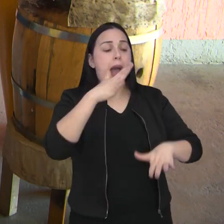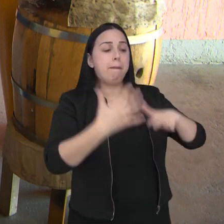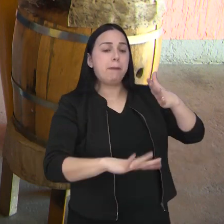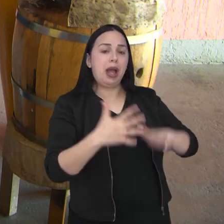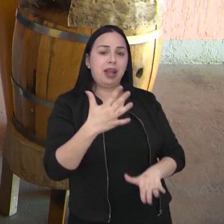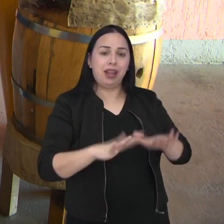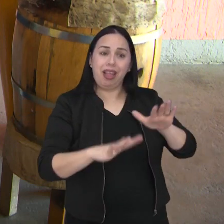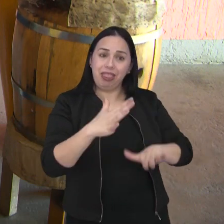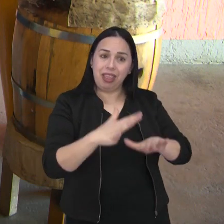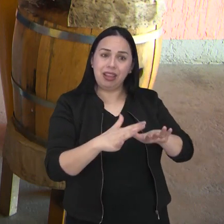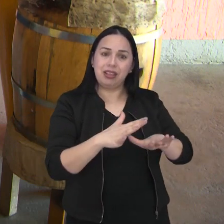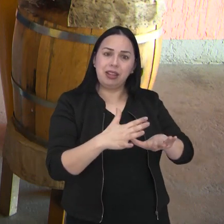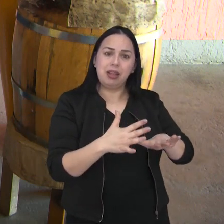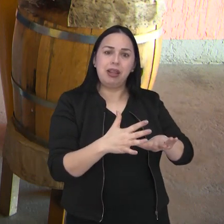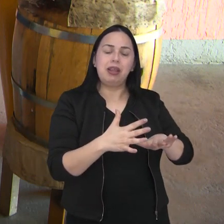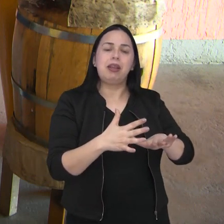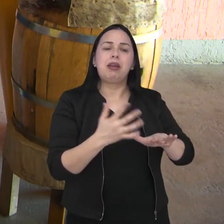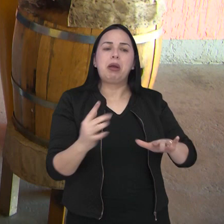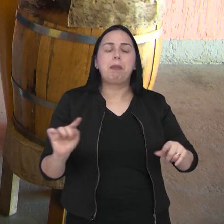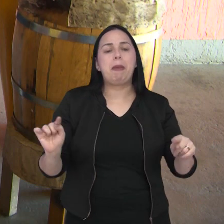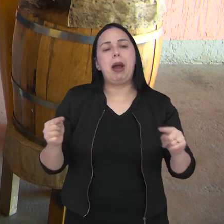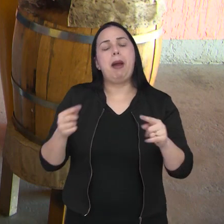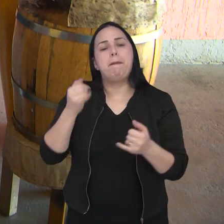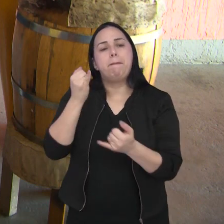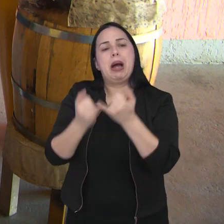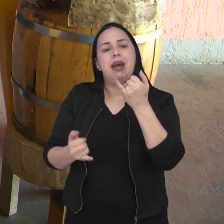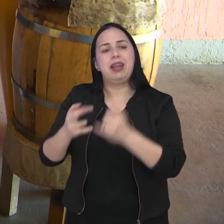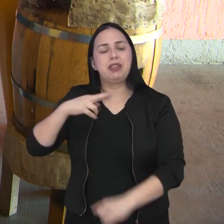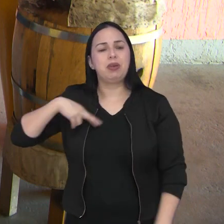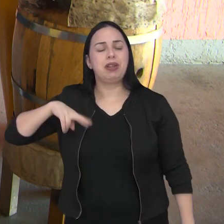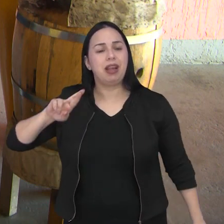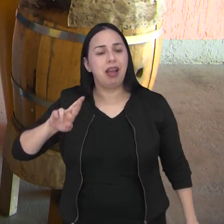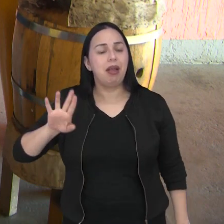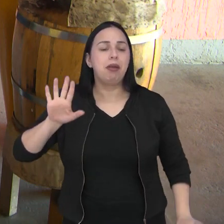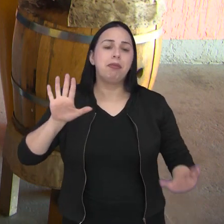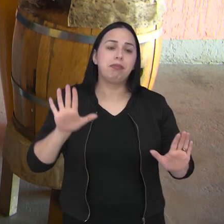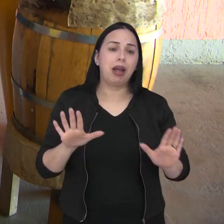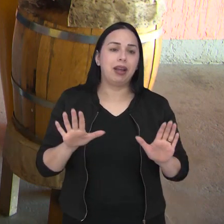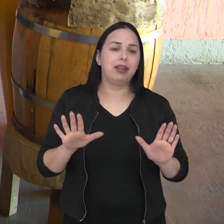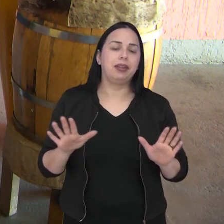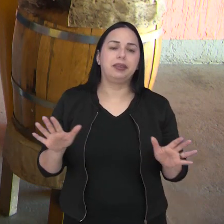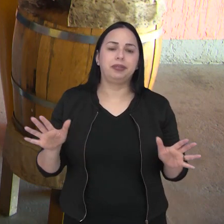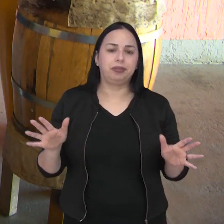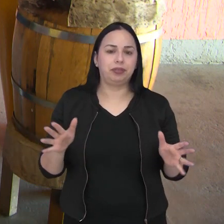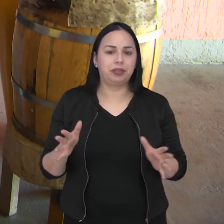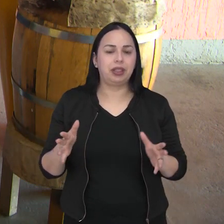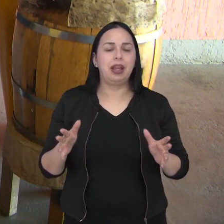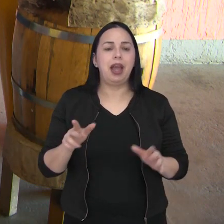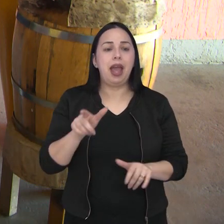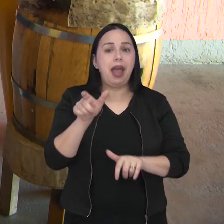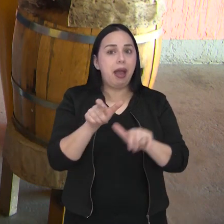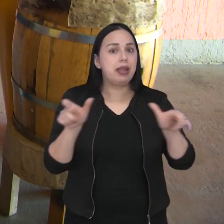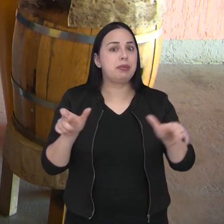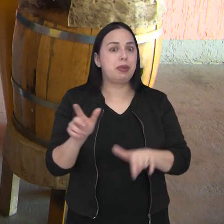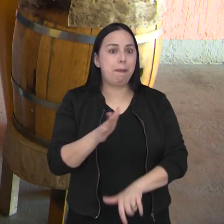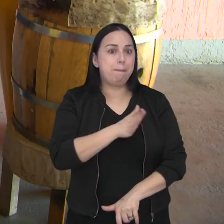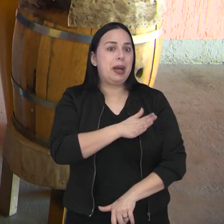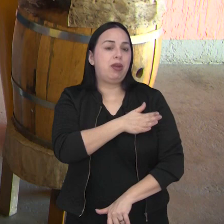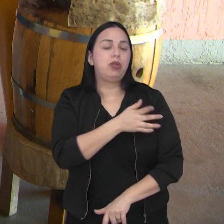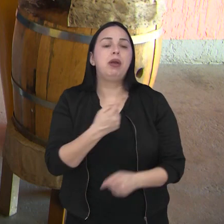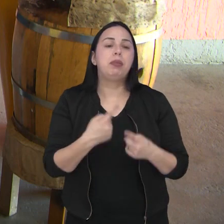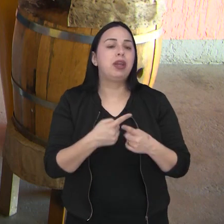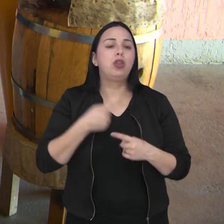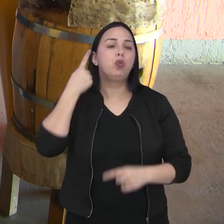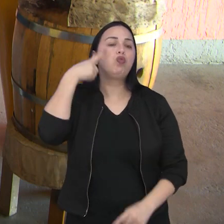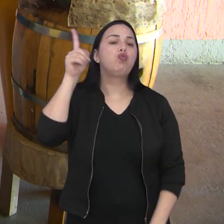daí as pessoas confundem também o tambor, bater o tambor, bateu com, o tambor. Com uma religião, né? Isso. Mas é mais uma